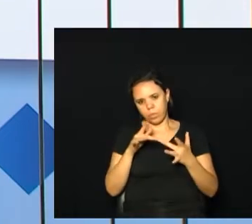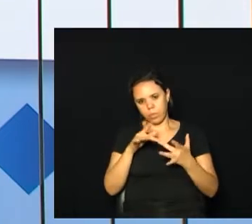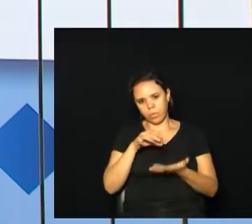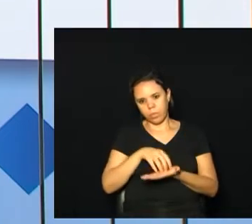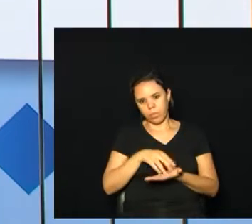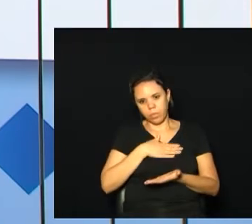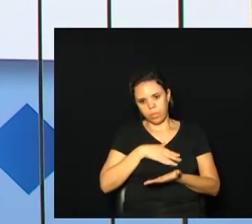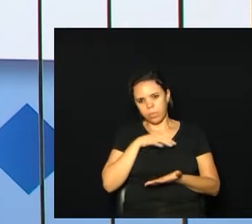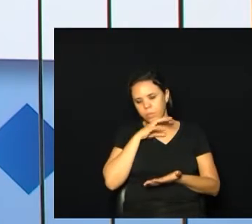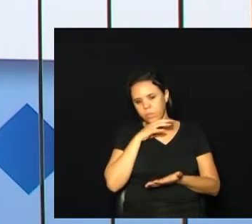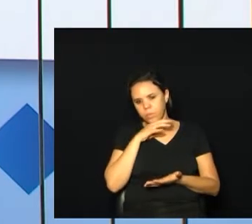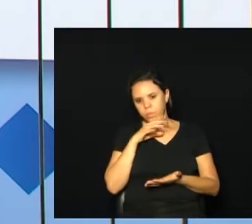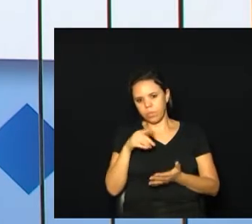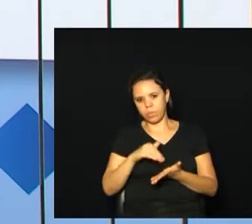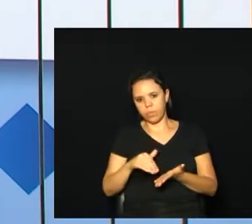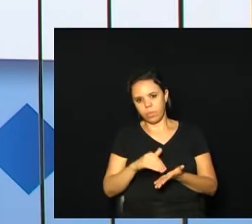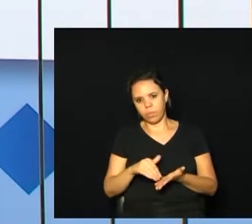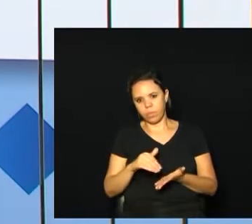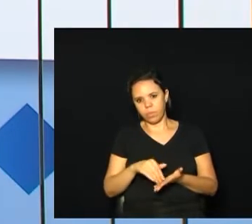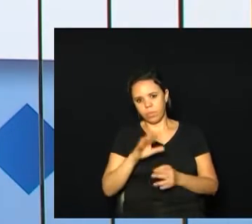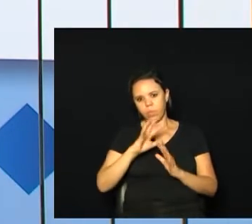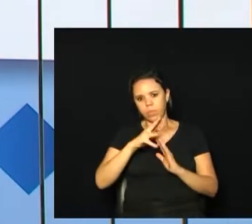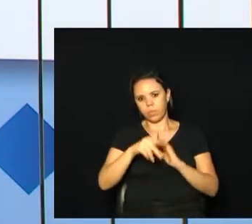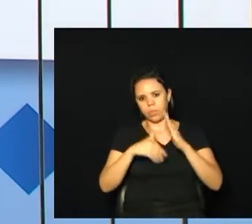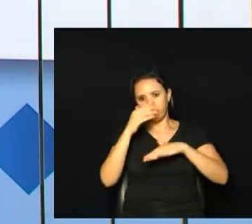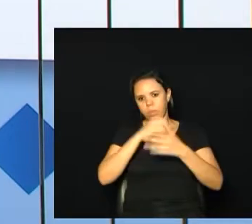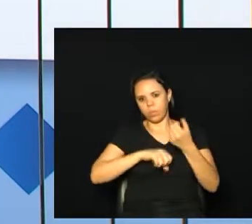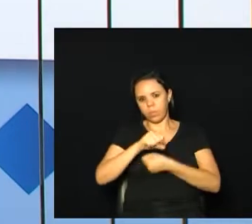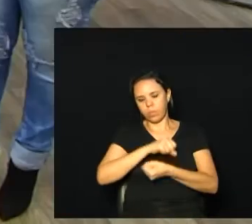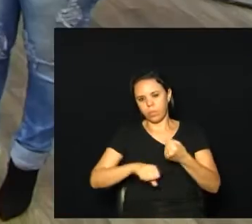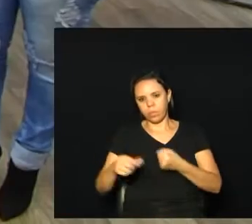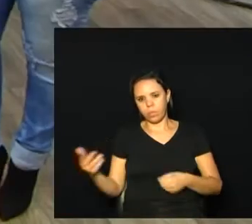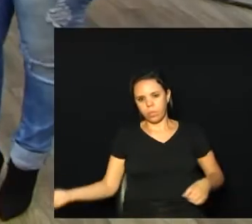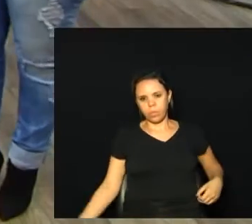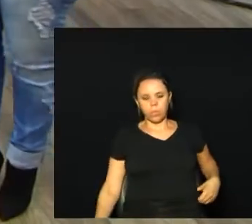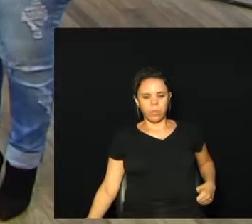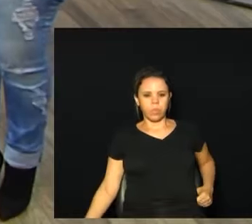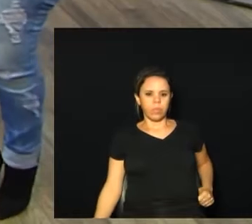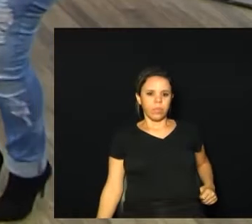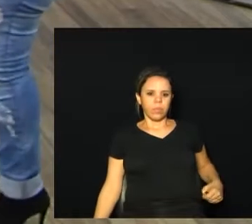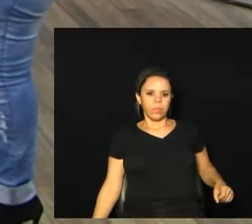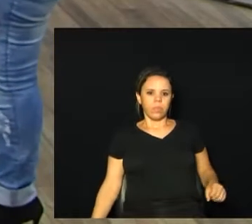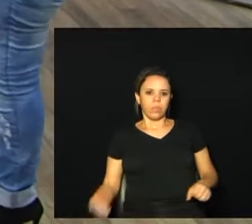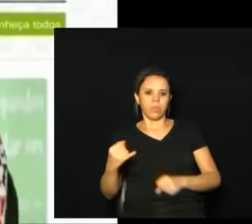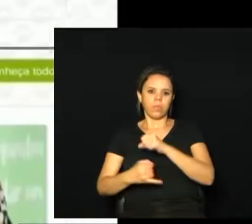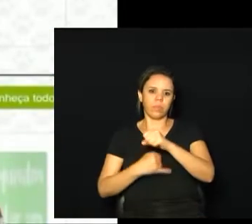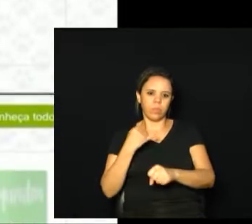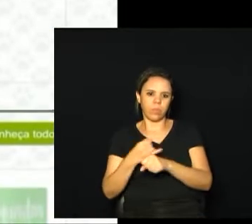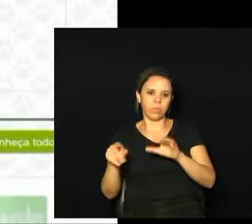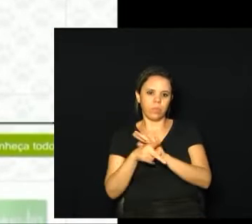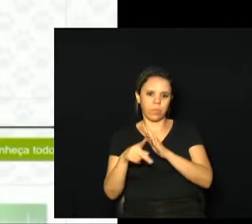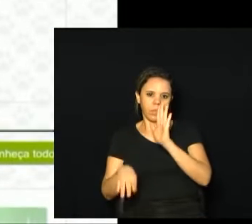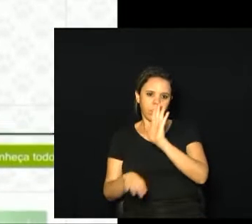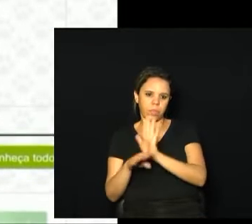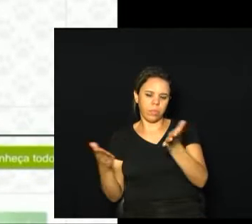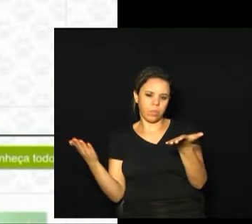Departamento de Bem-Estar Animal, que é da Secretaria do Meio Ambiente e Desenvolvimento Sustentável, e ela lançou, inclusive, um portal, um site que vai ajudar a